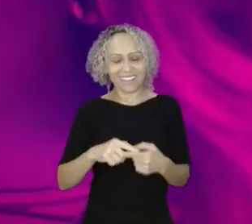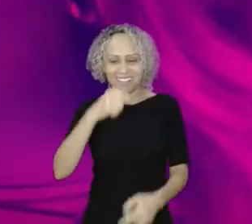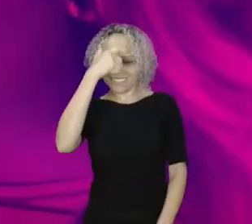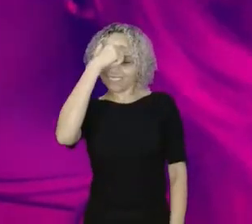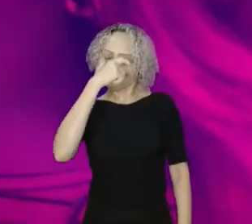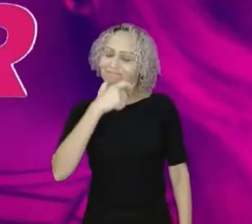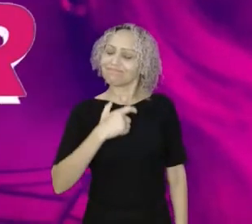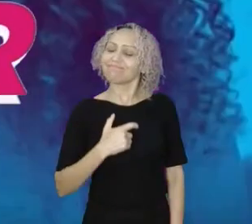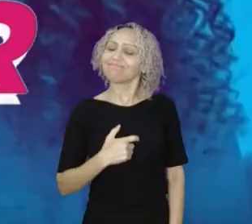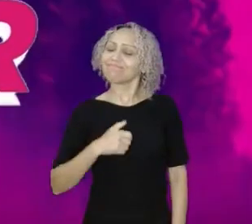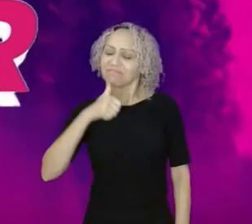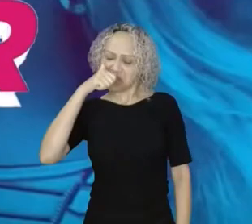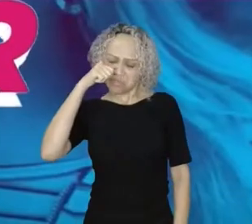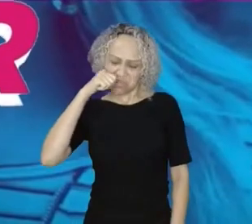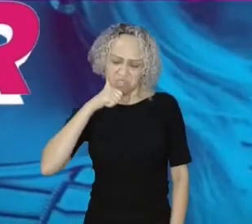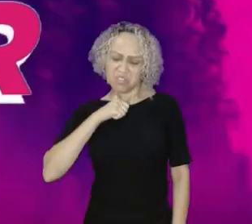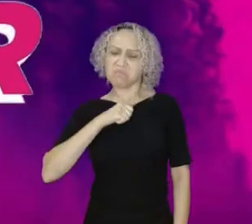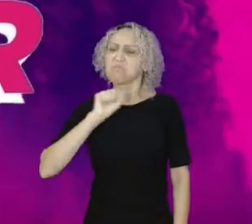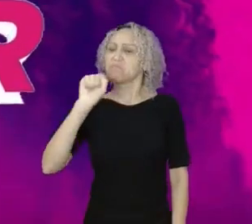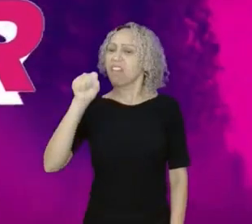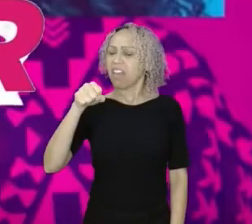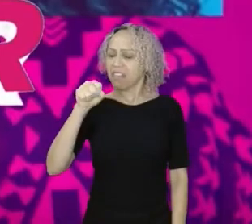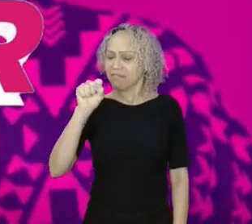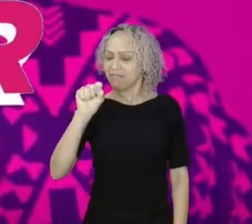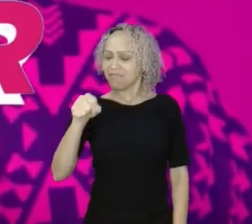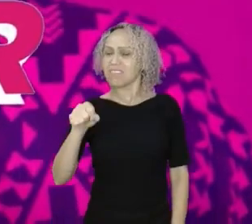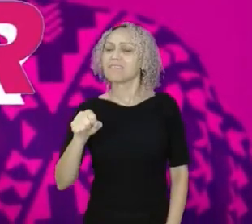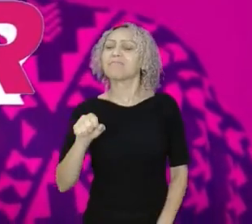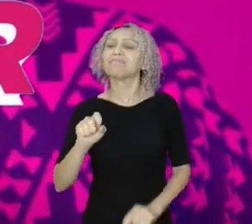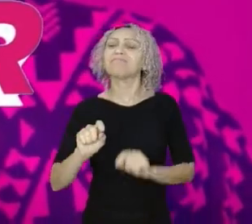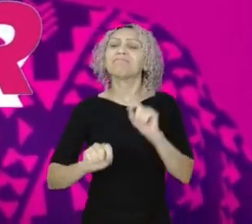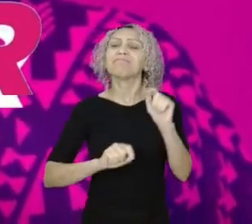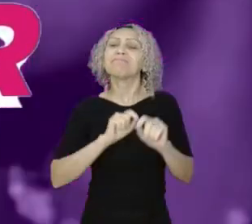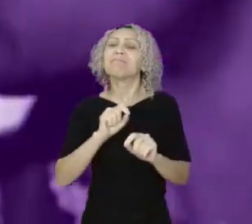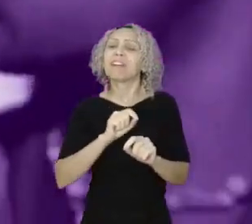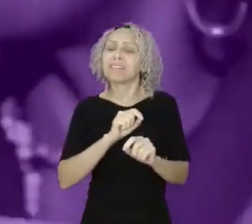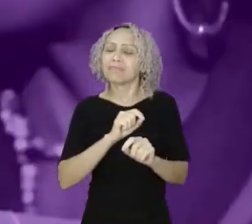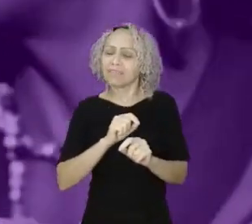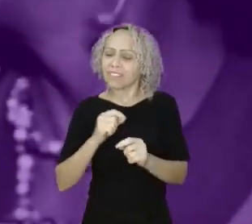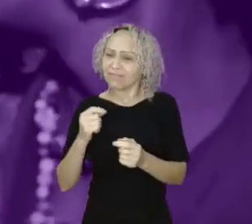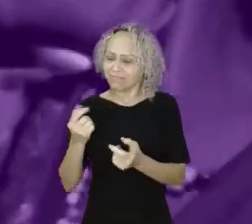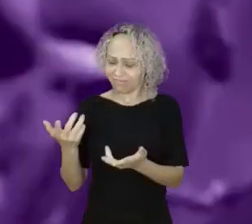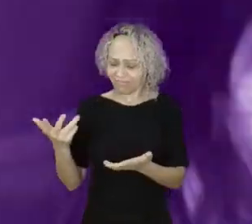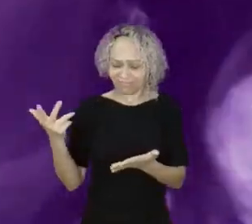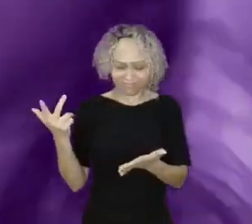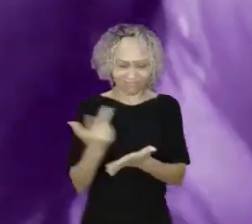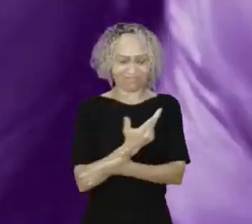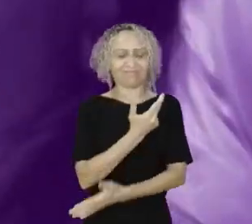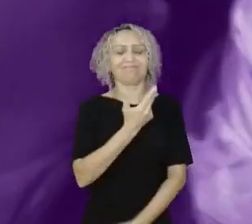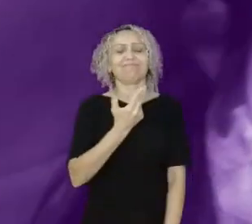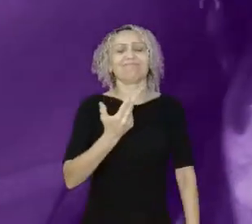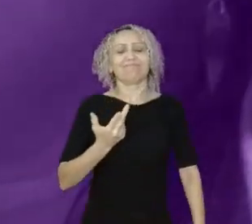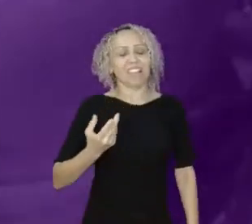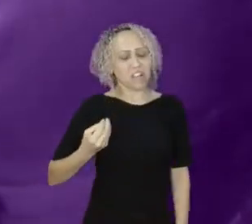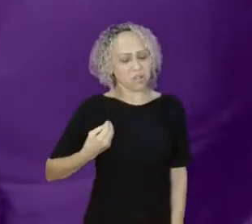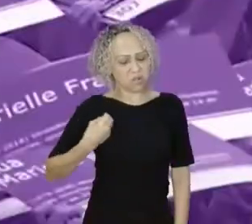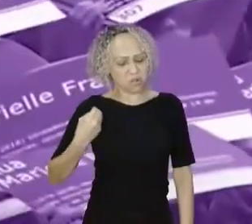Porque eu sou mulher pra fazer